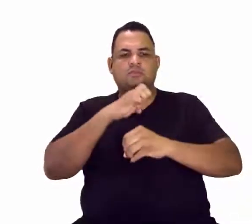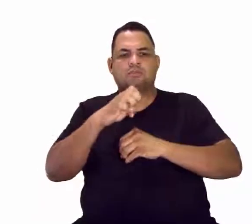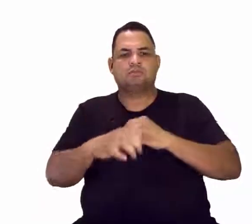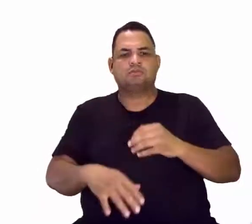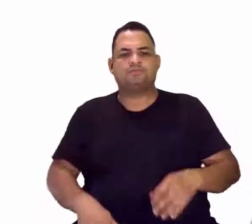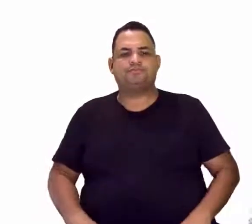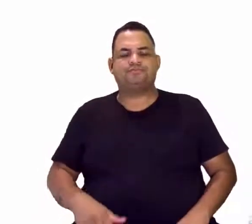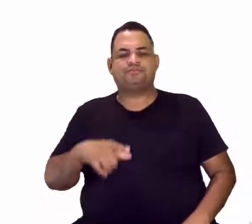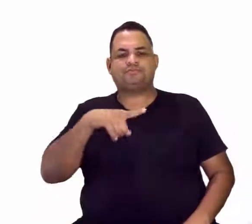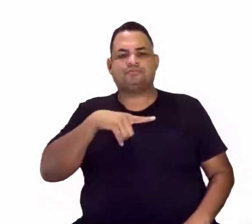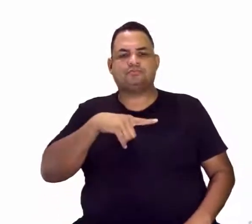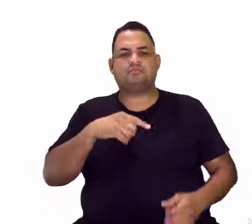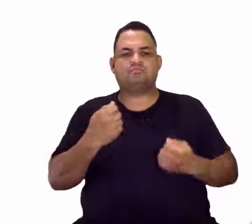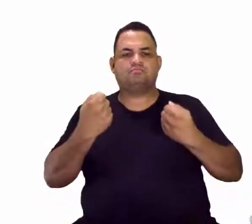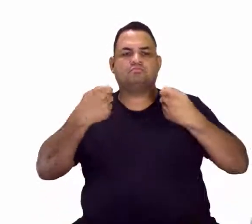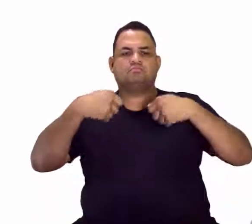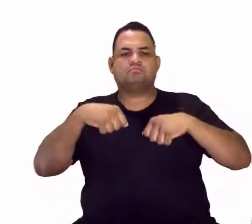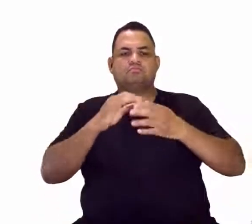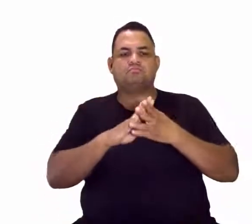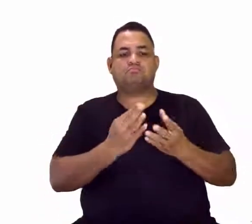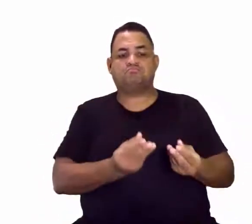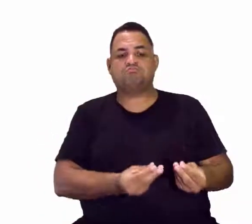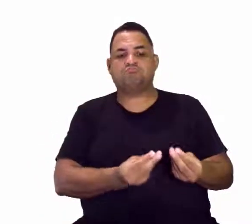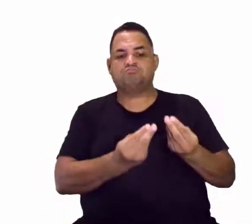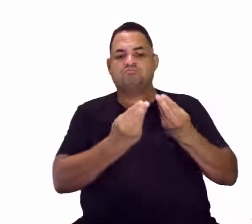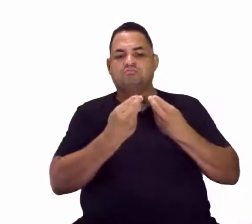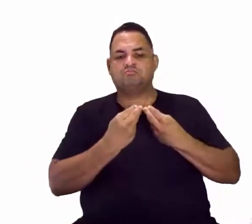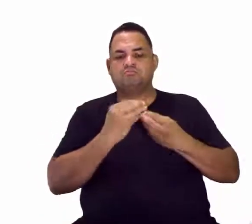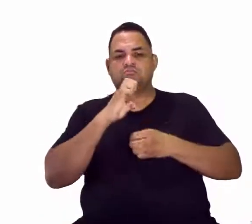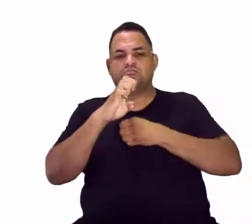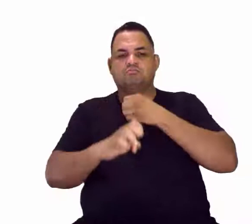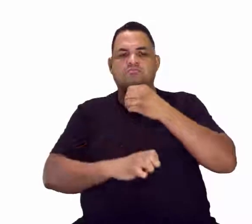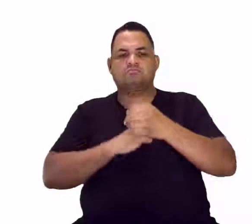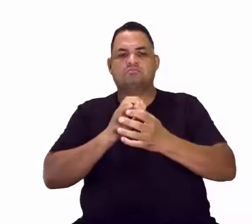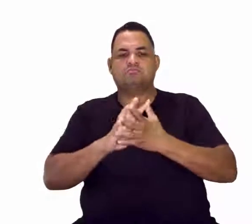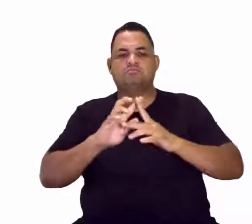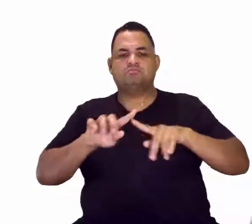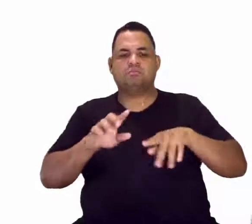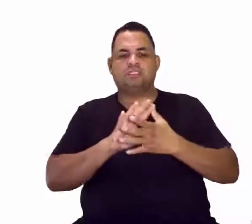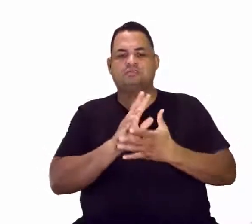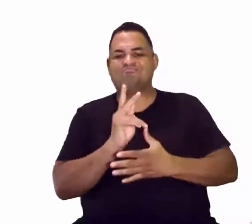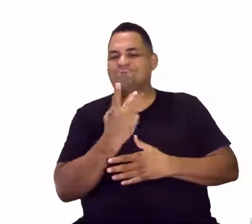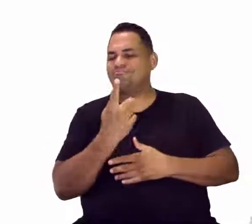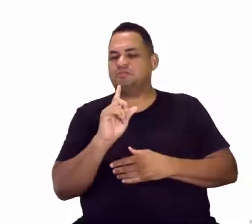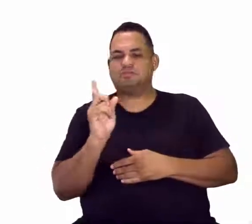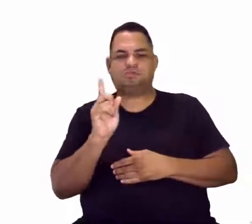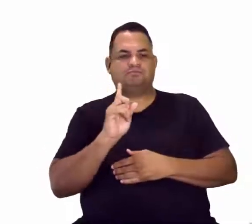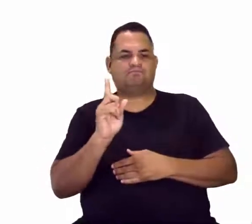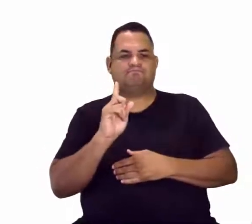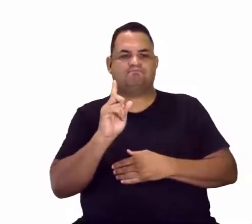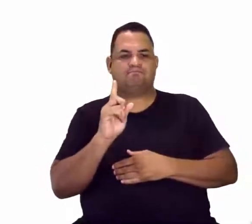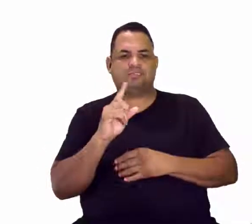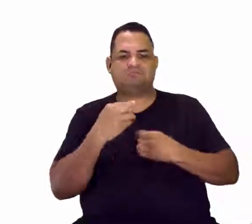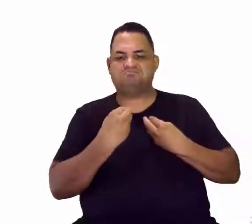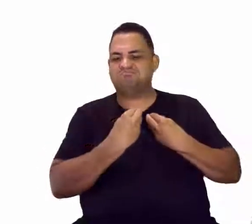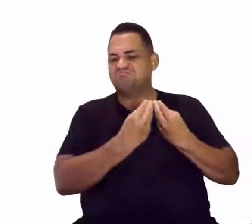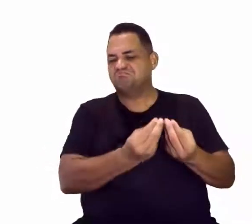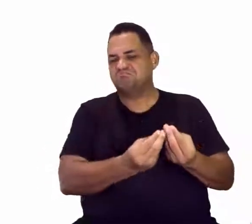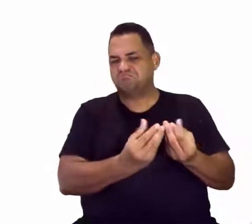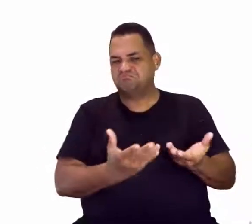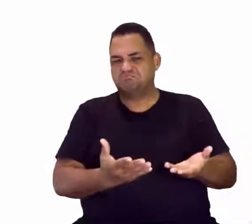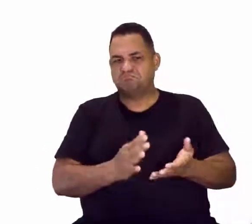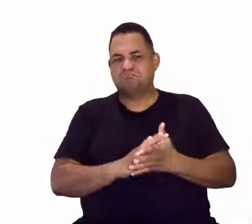ele tem uma grande tendência de receber elétrons, porém, o nosso amigo hidrogênio não tem tendência de doar. O